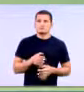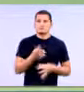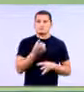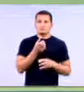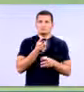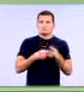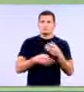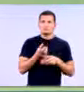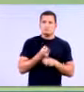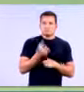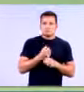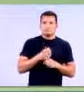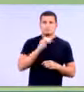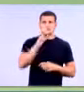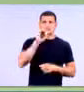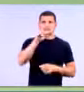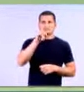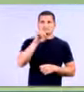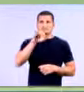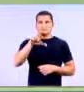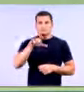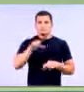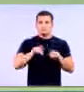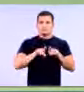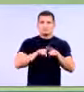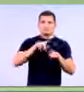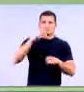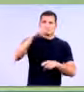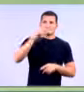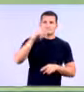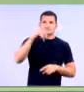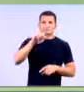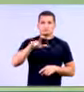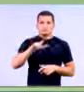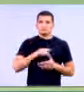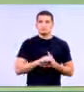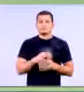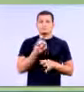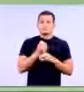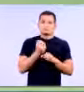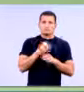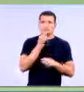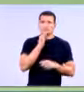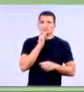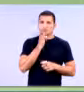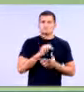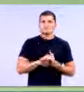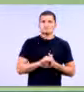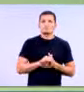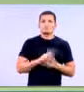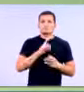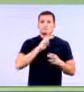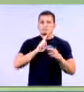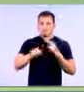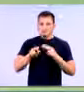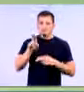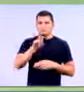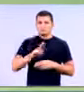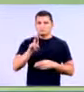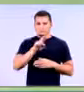administrativas, civis e penais. Administrativas no sentido, por exemplo, como a suspensão do usuário, civis